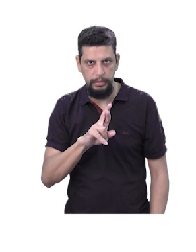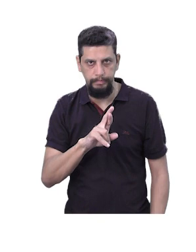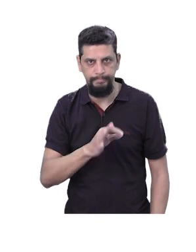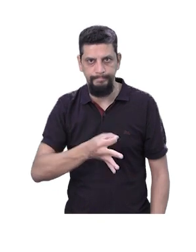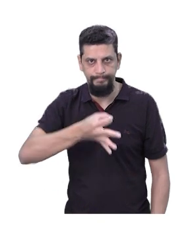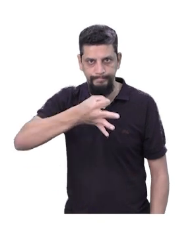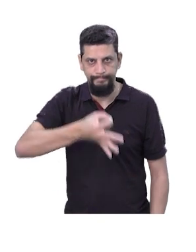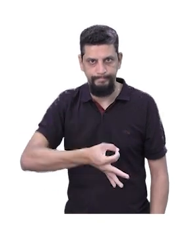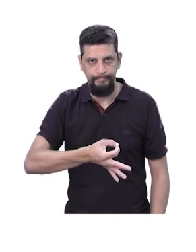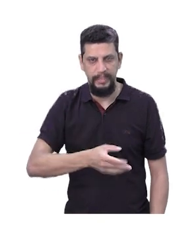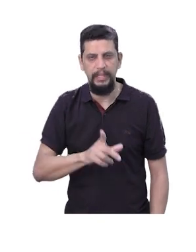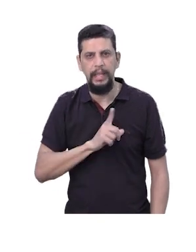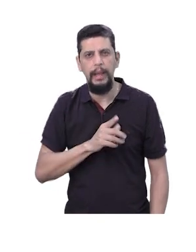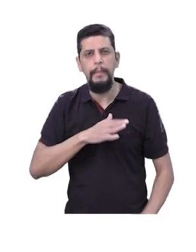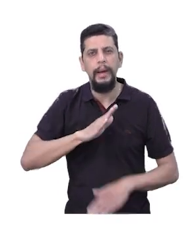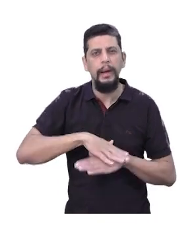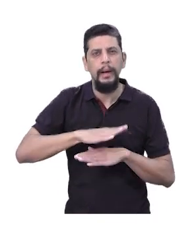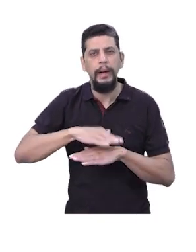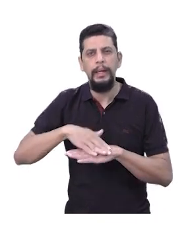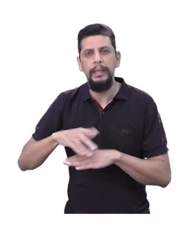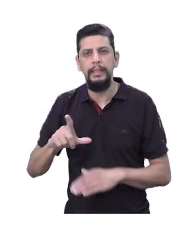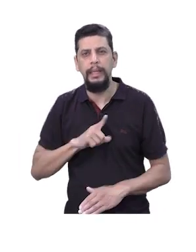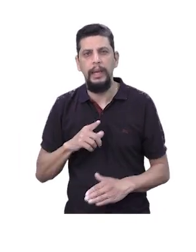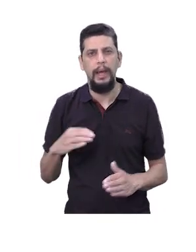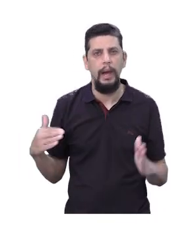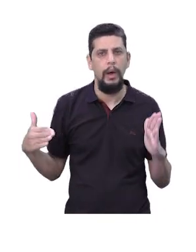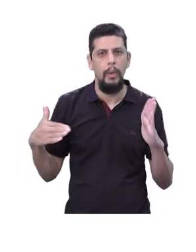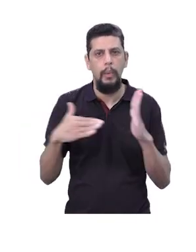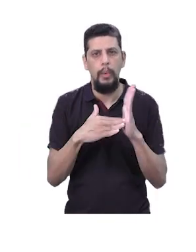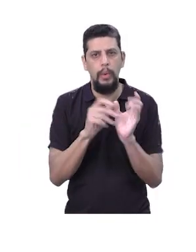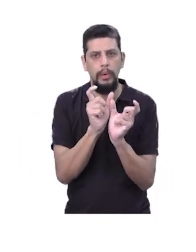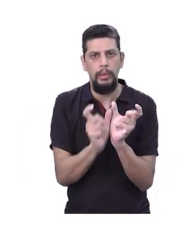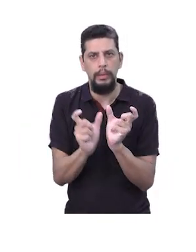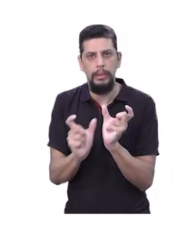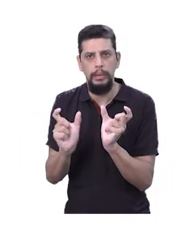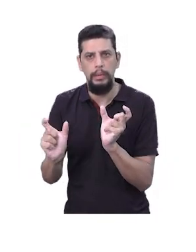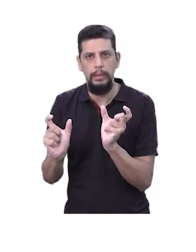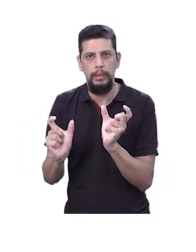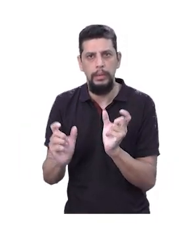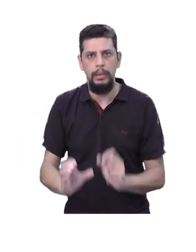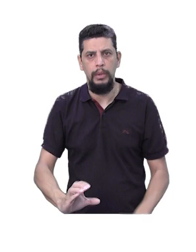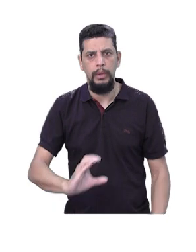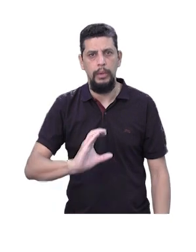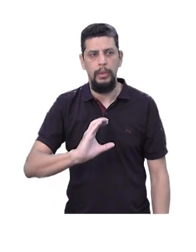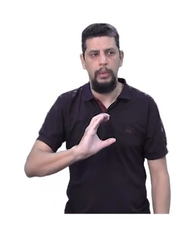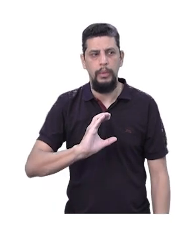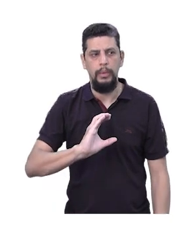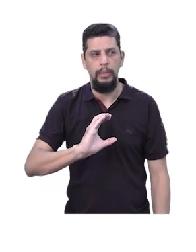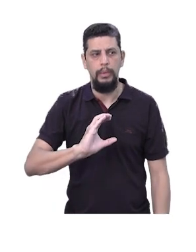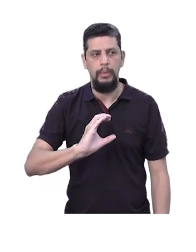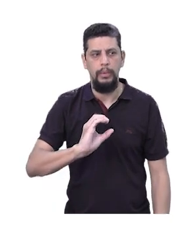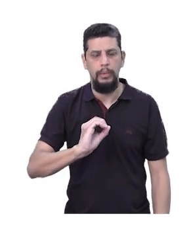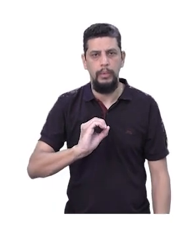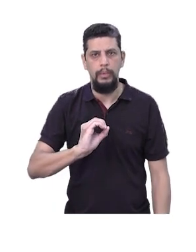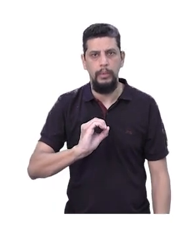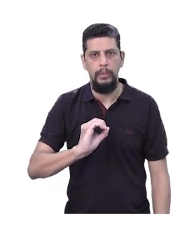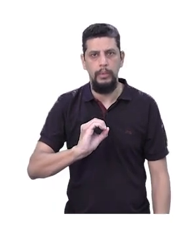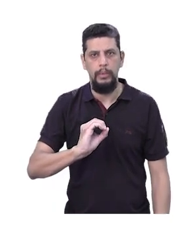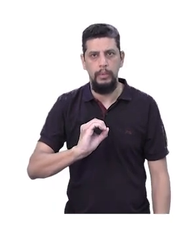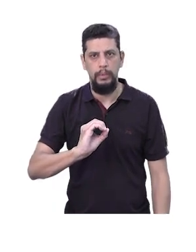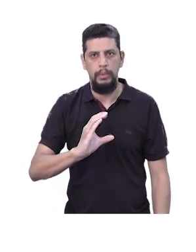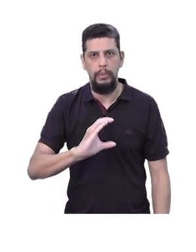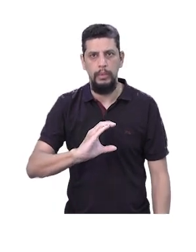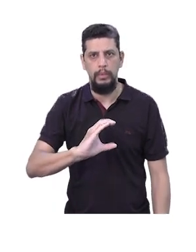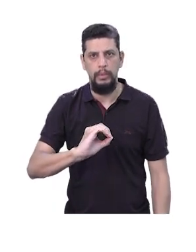Então não era essa a resposta. Não era essa, tá certo. Tem mais, Rafael? Tem mais, tem a última sílaba. A sílaba co.